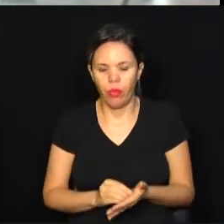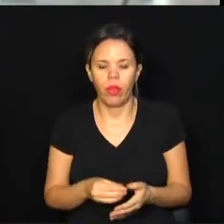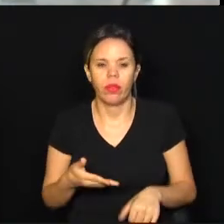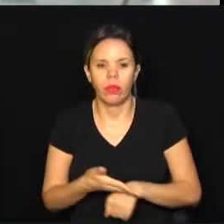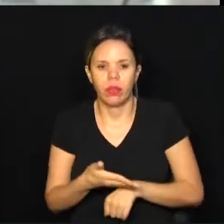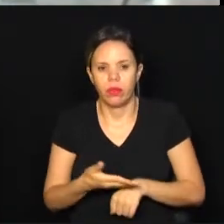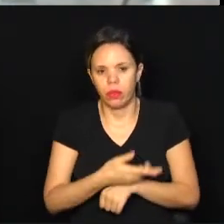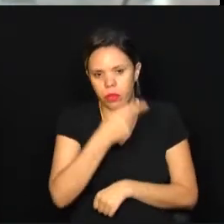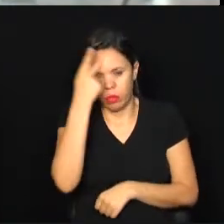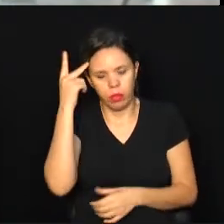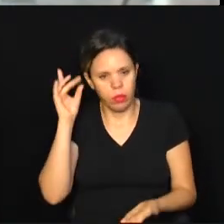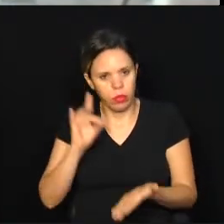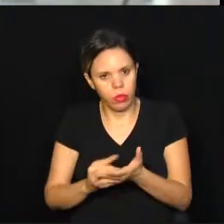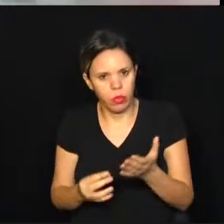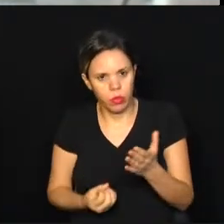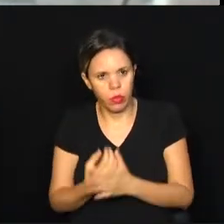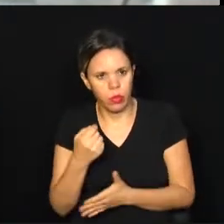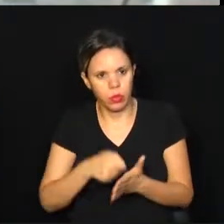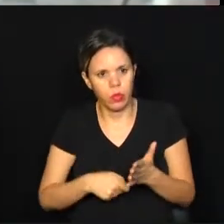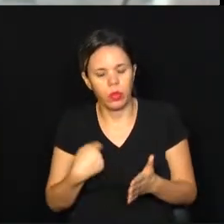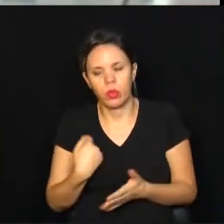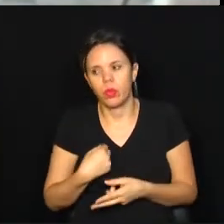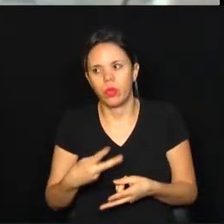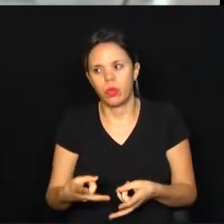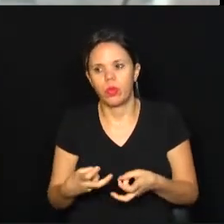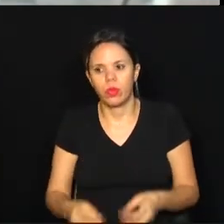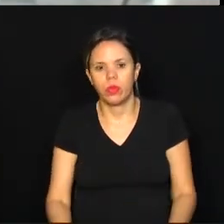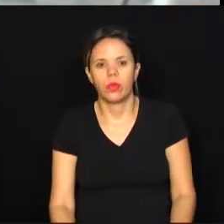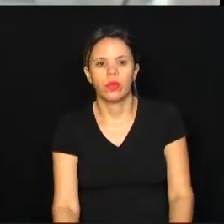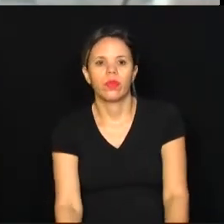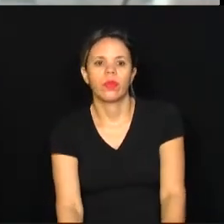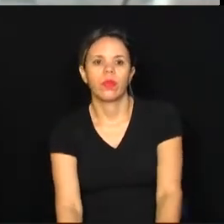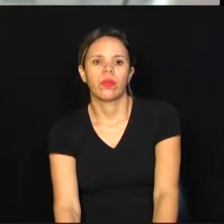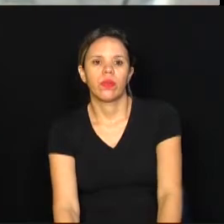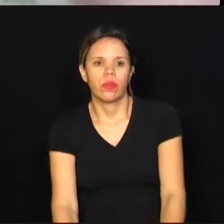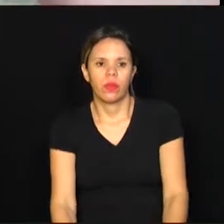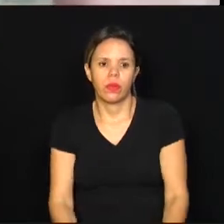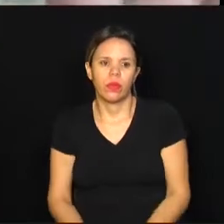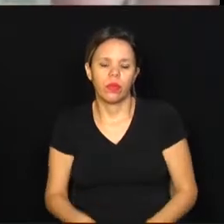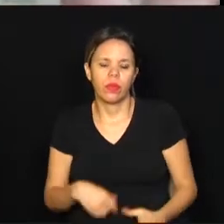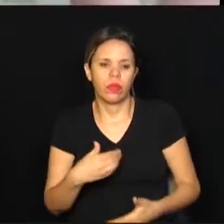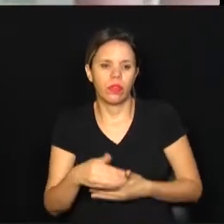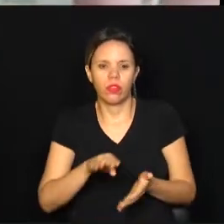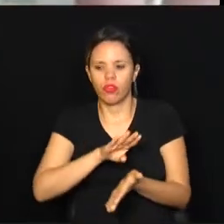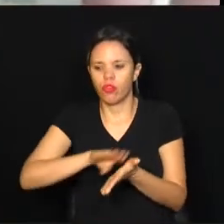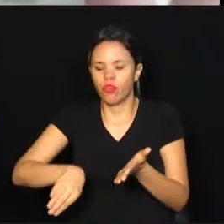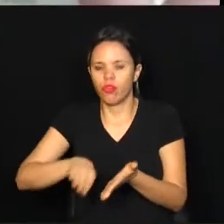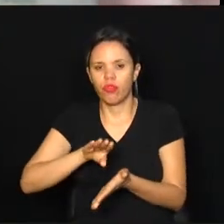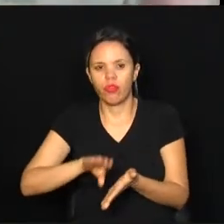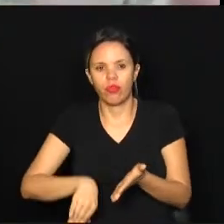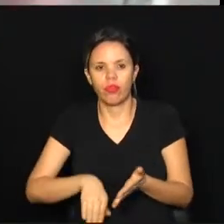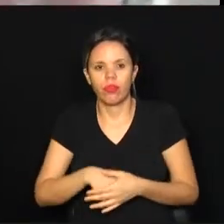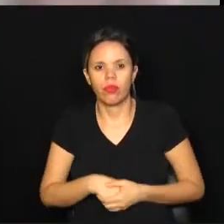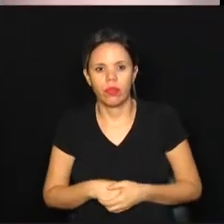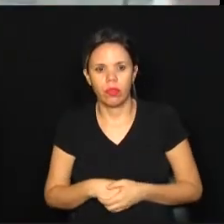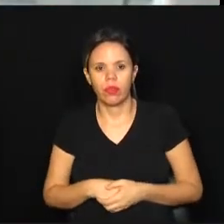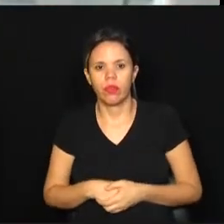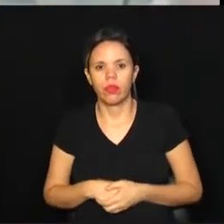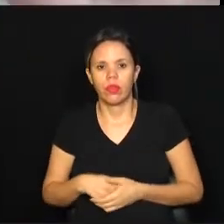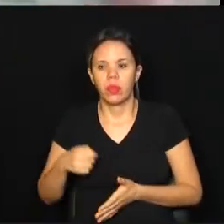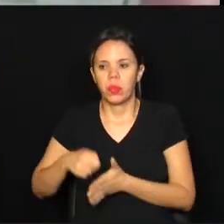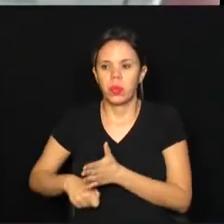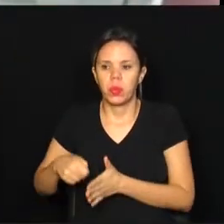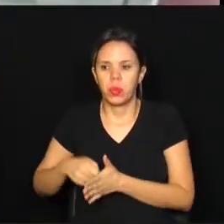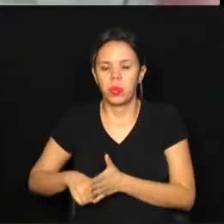participação efetiva, nós olhamos para esse processo de retirada dessas políticas